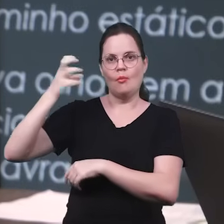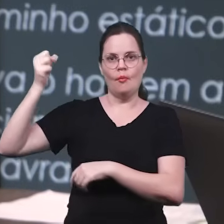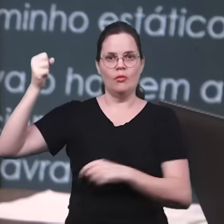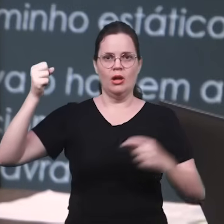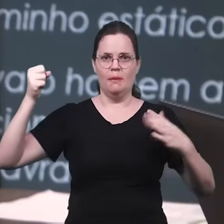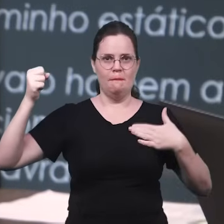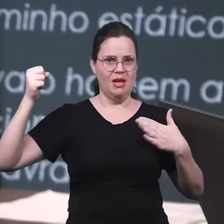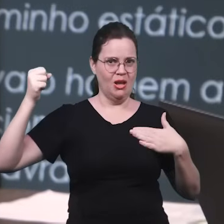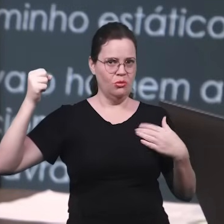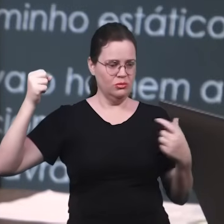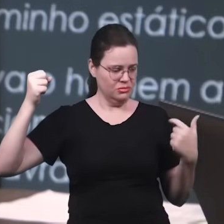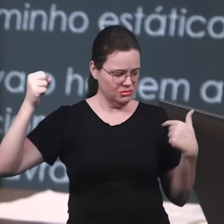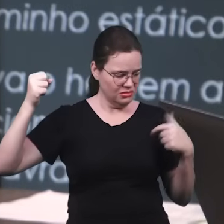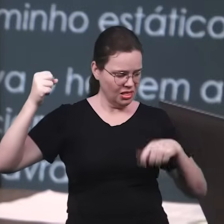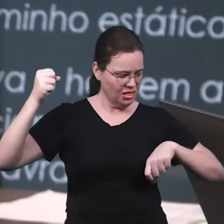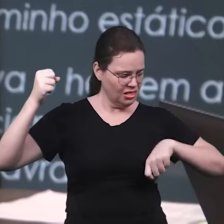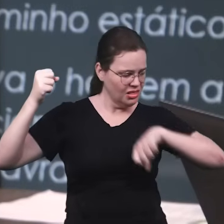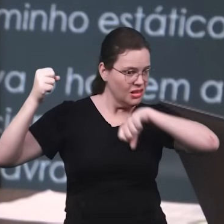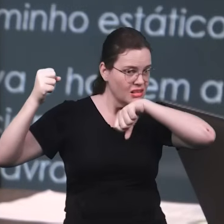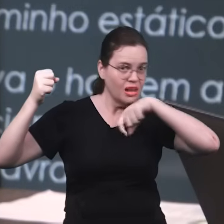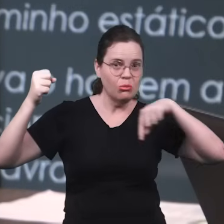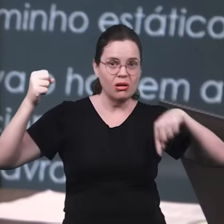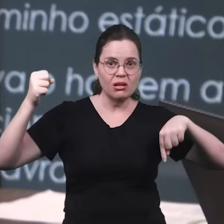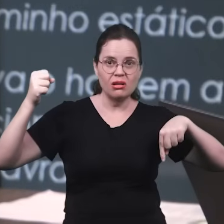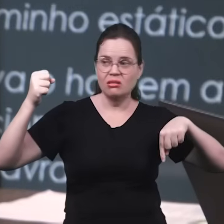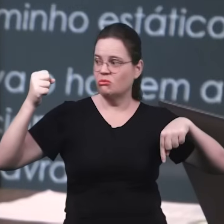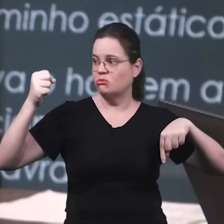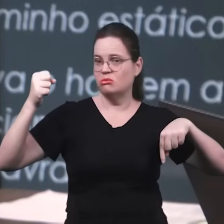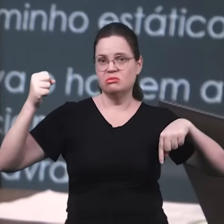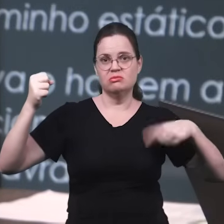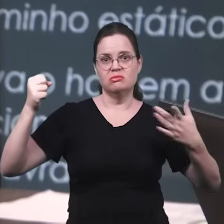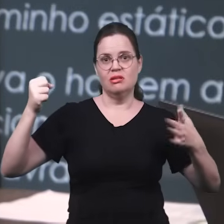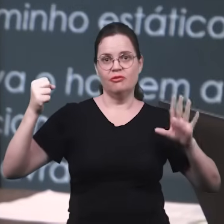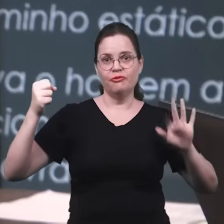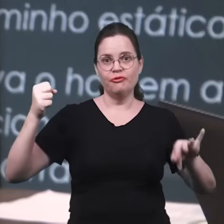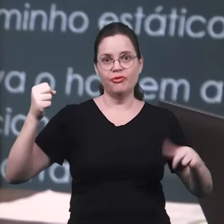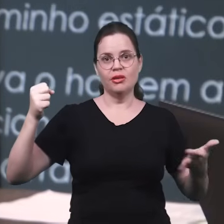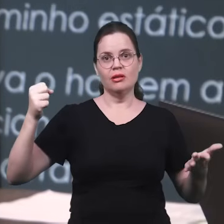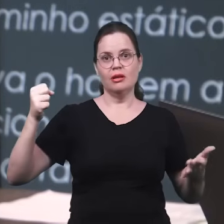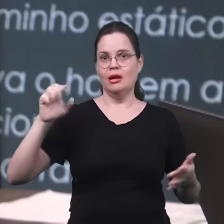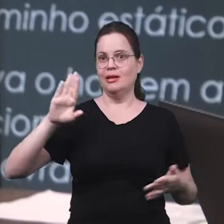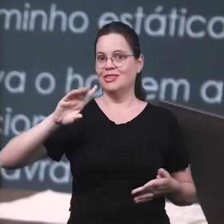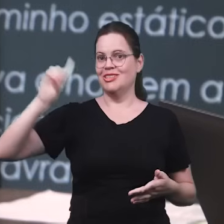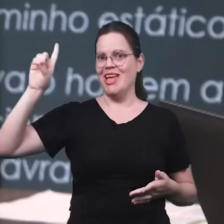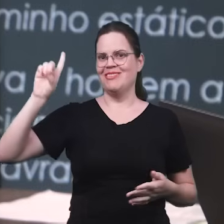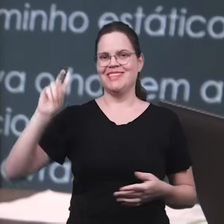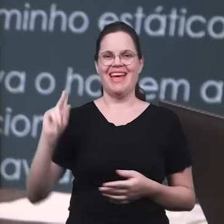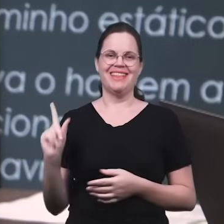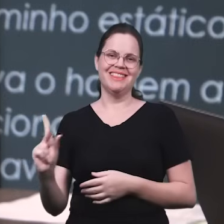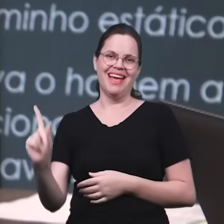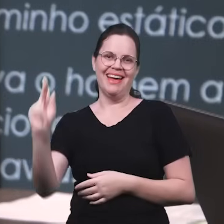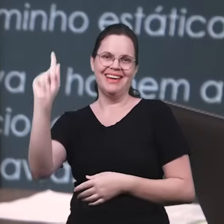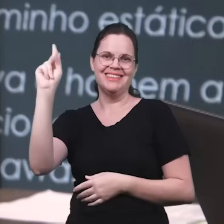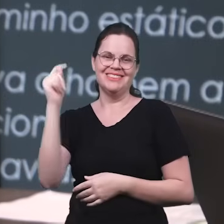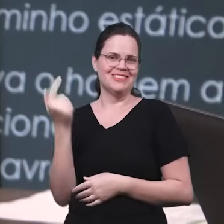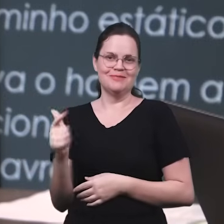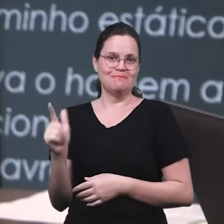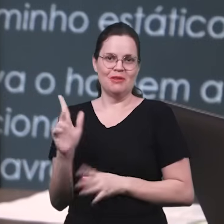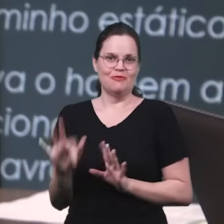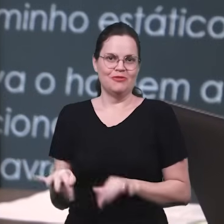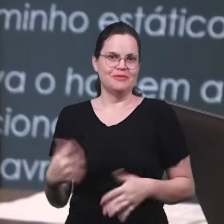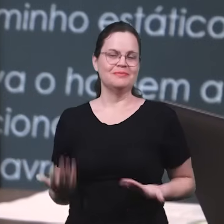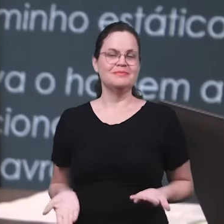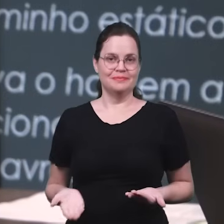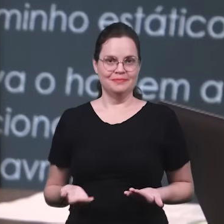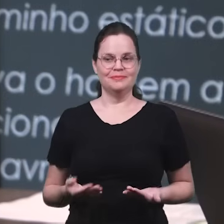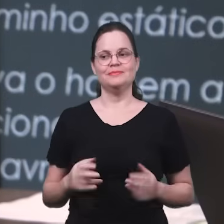tempo do homem. E o tempo do homem tem um problema muito grande, né? Que ele é finito. E o tempo de Deus é maravilhoso, porque ele é infinito. Por isso